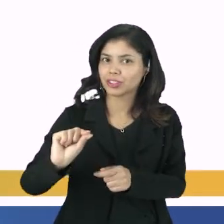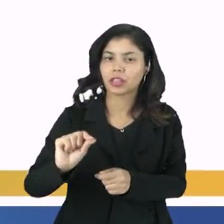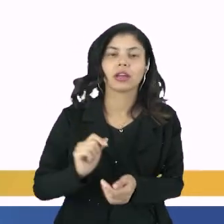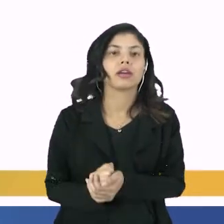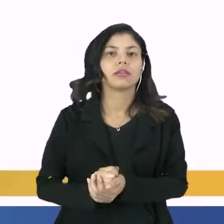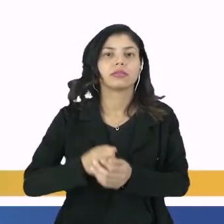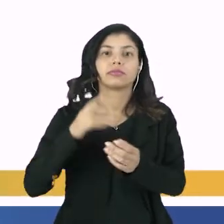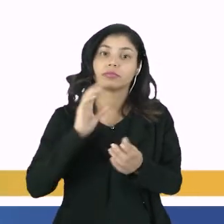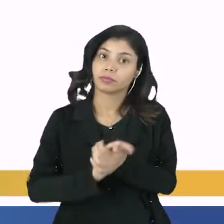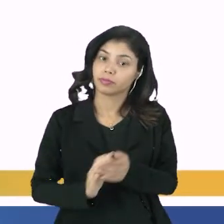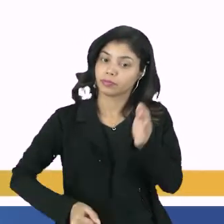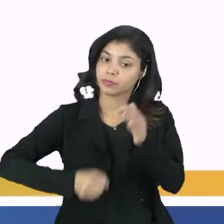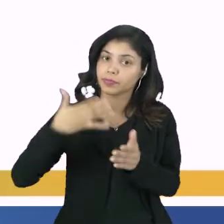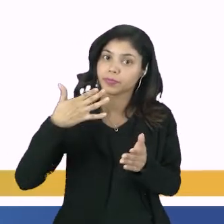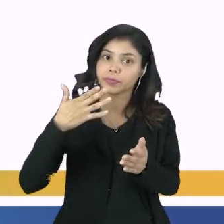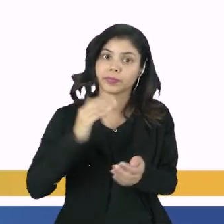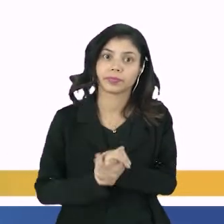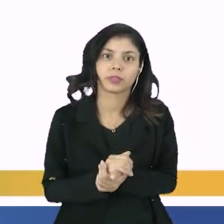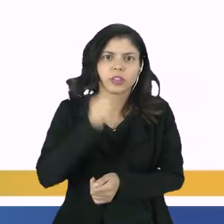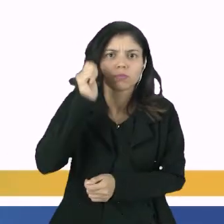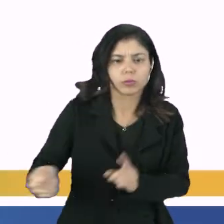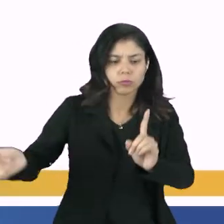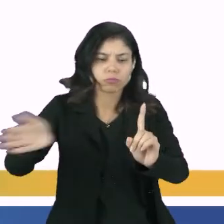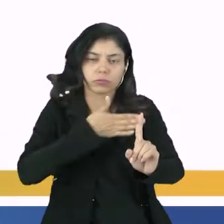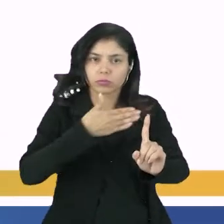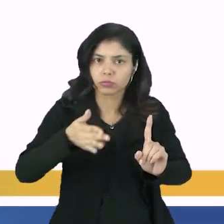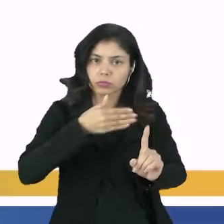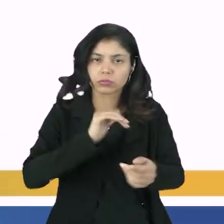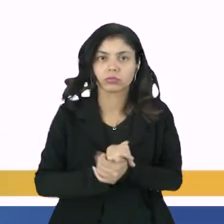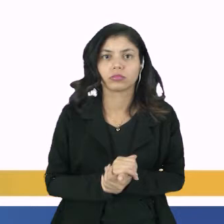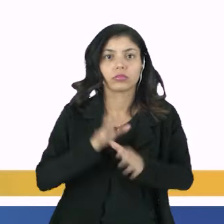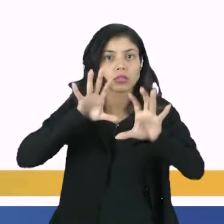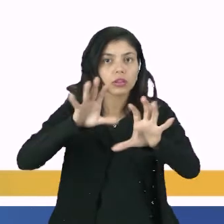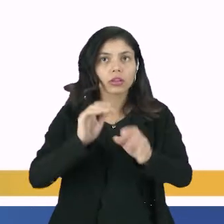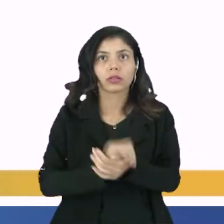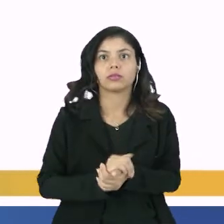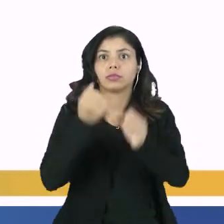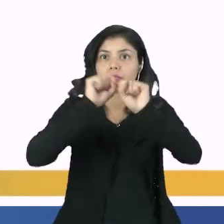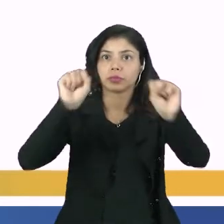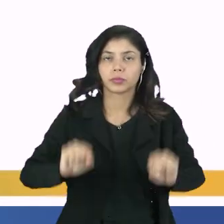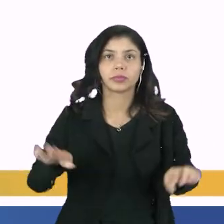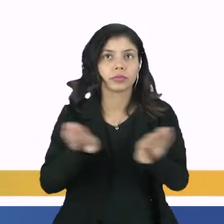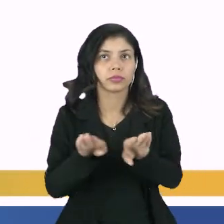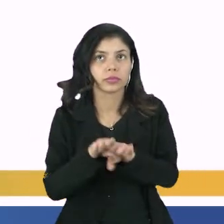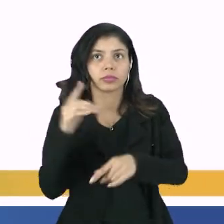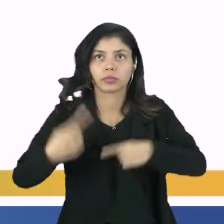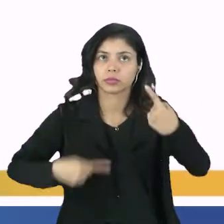às sérias penalidades. Esse tipo de sistema social